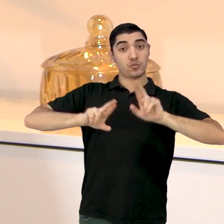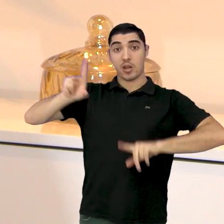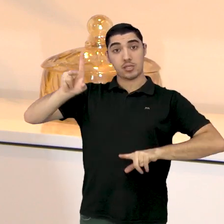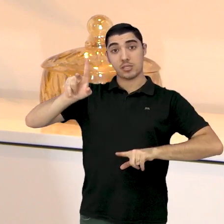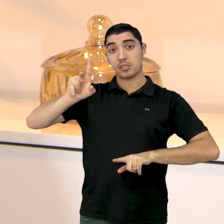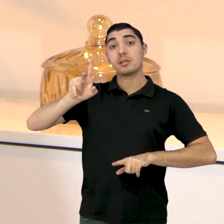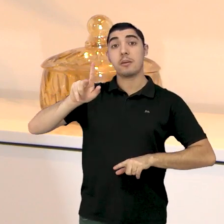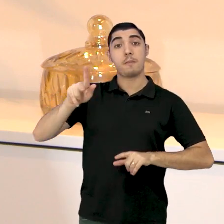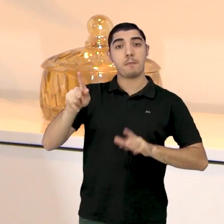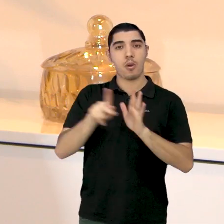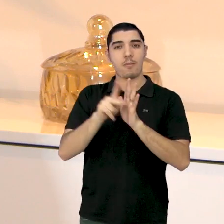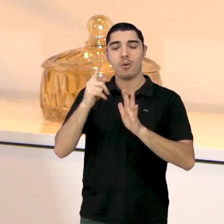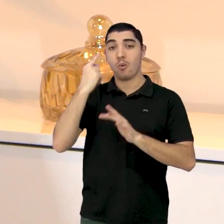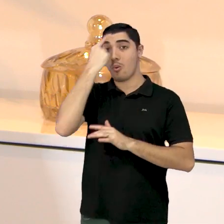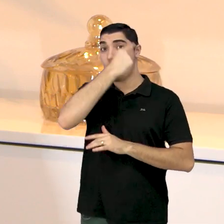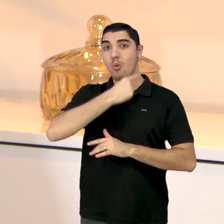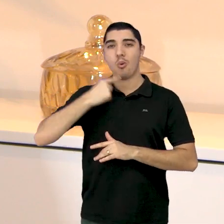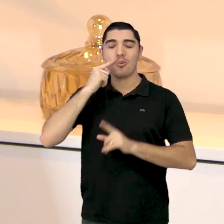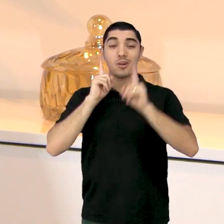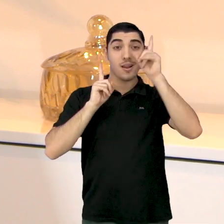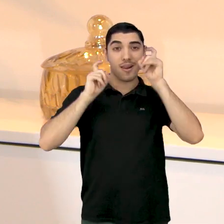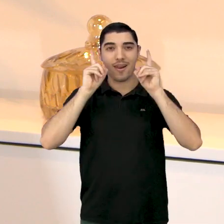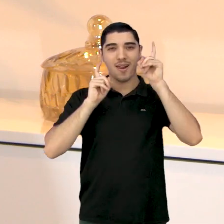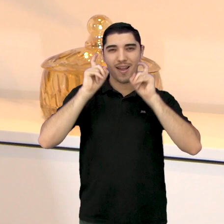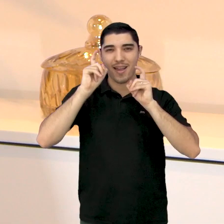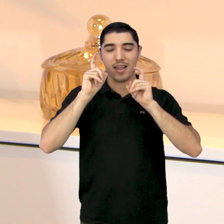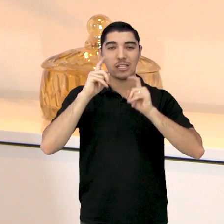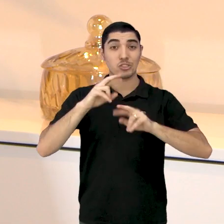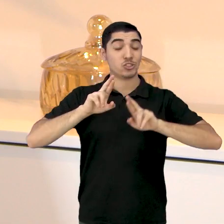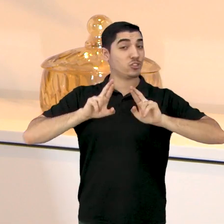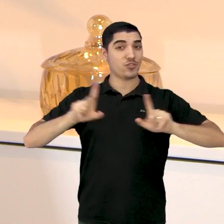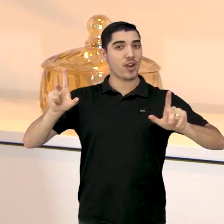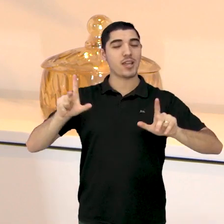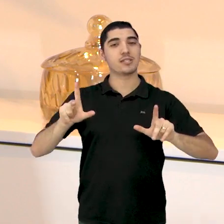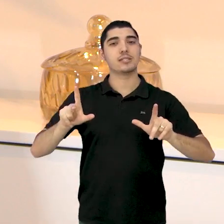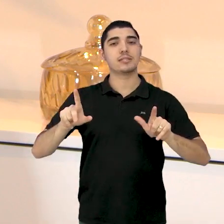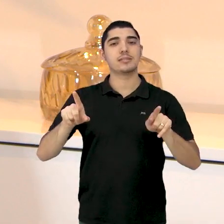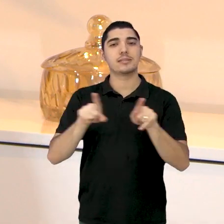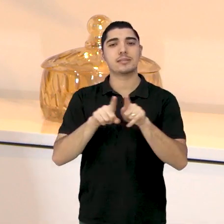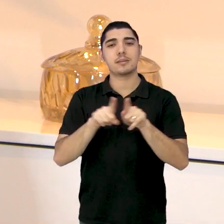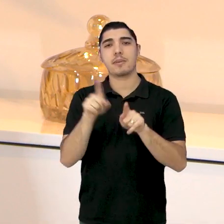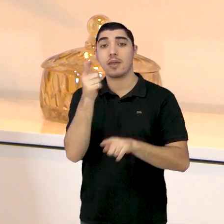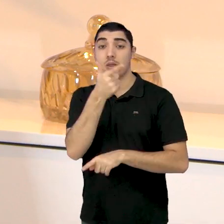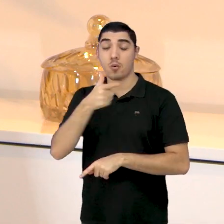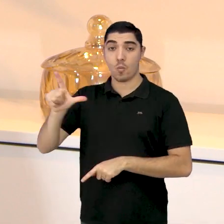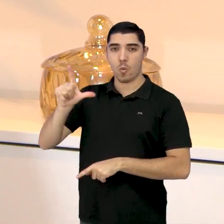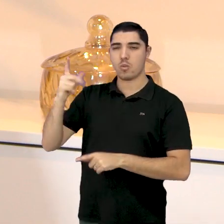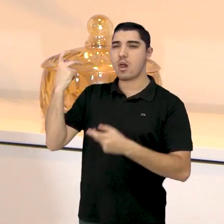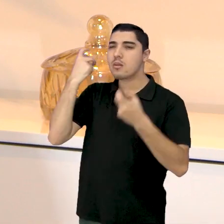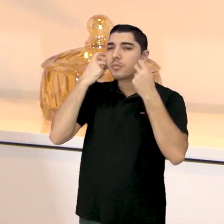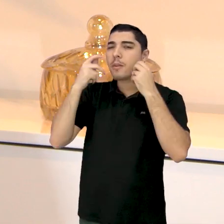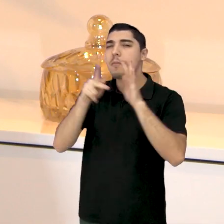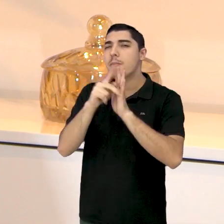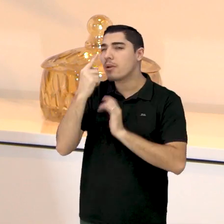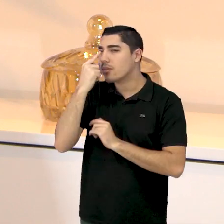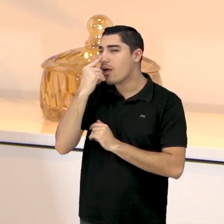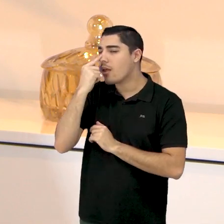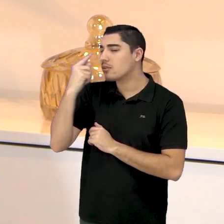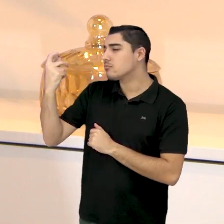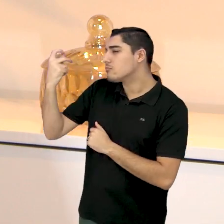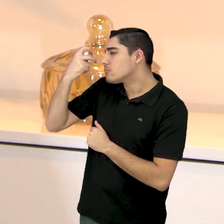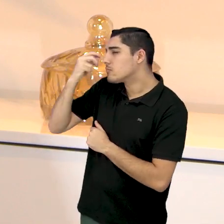rosto. E fiz também uma aplicação de ácido hialurônico na pontinha do nariz para dar uma